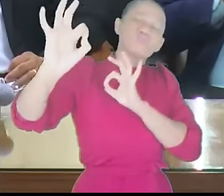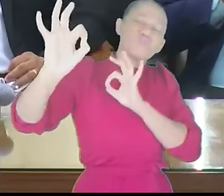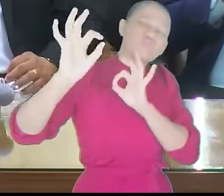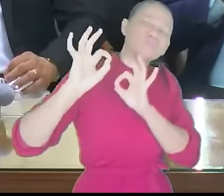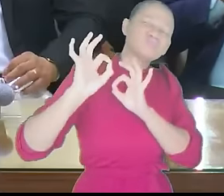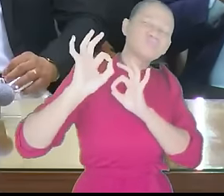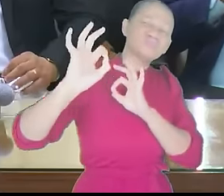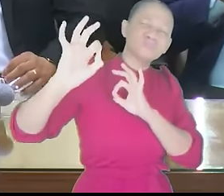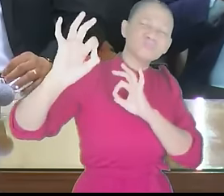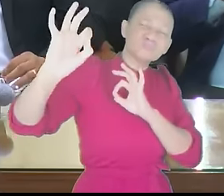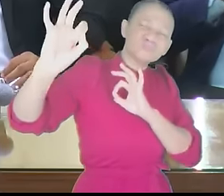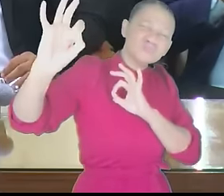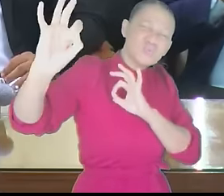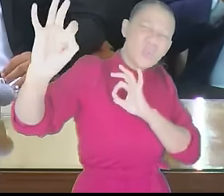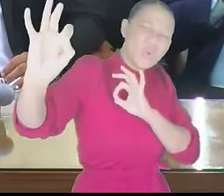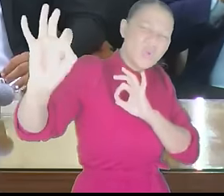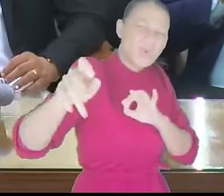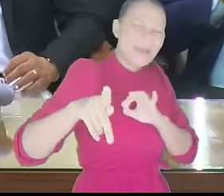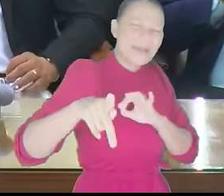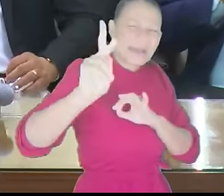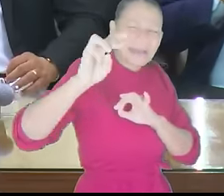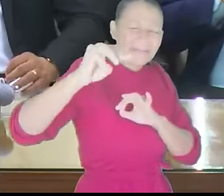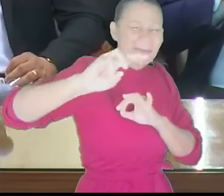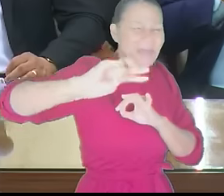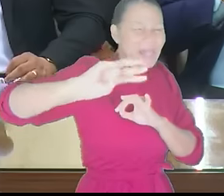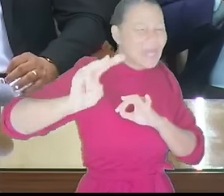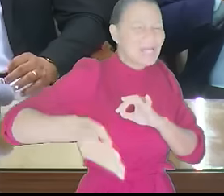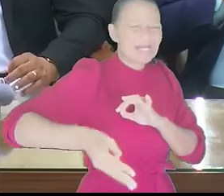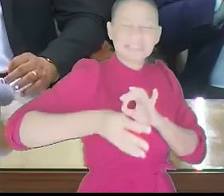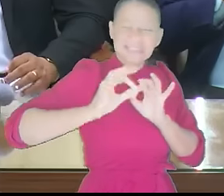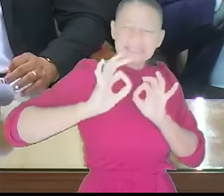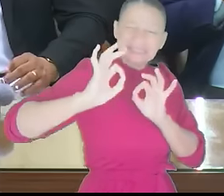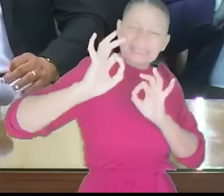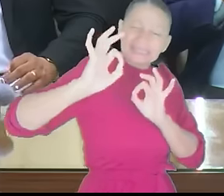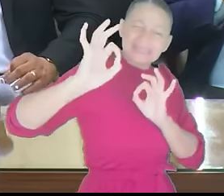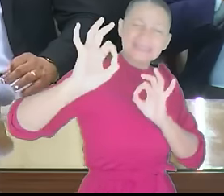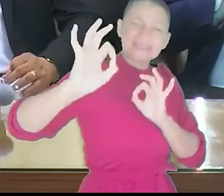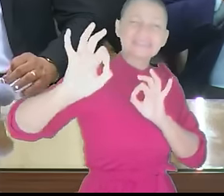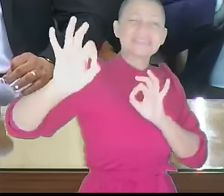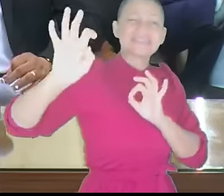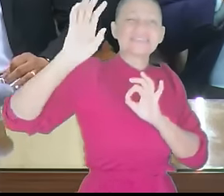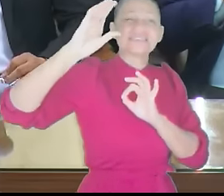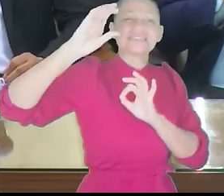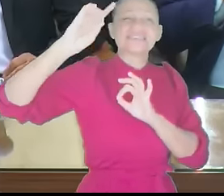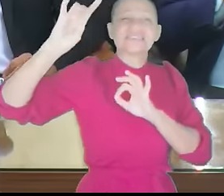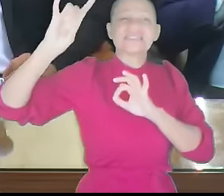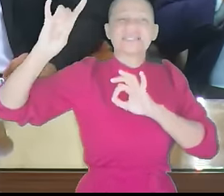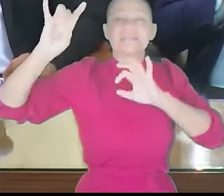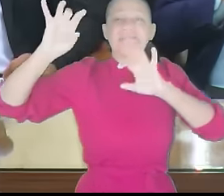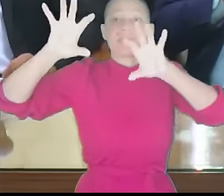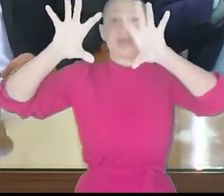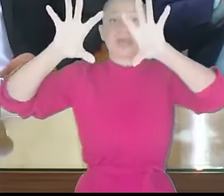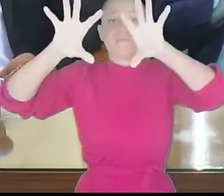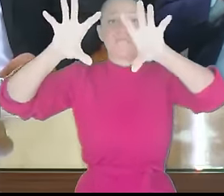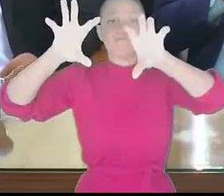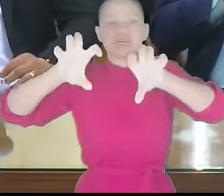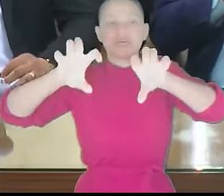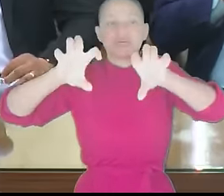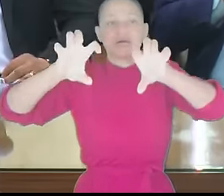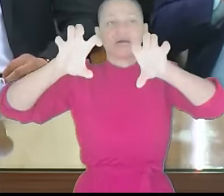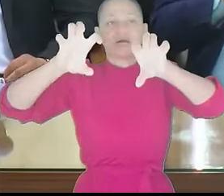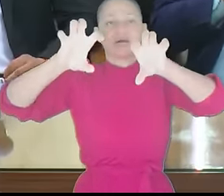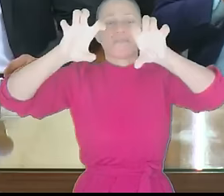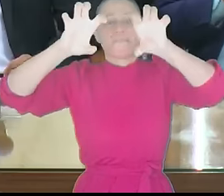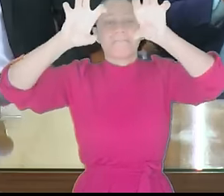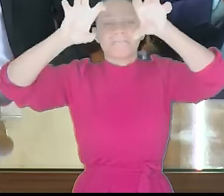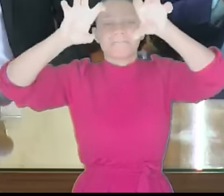longe, quilômetros, milhares de quilômetros de distância, aí Deus faz elas se precipitarem em forma de